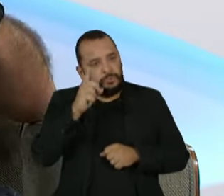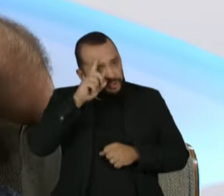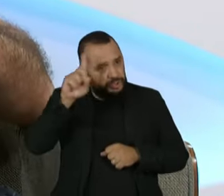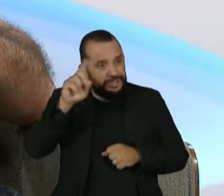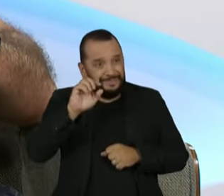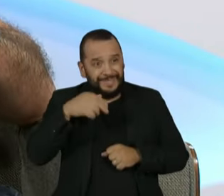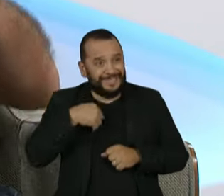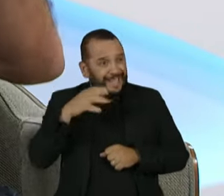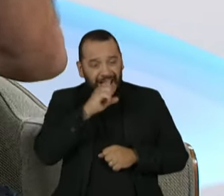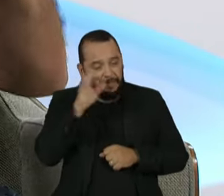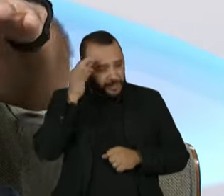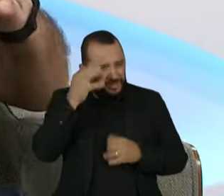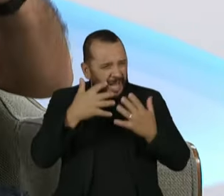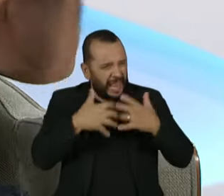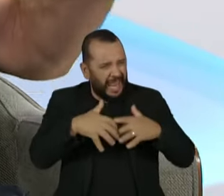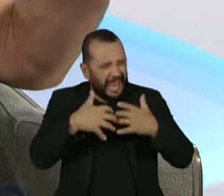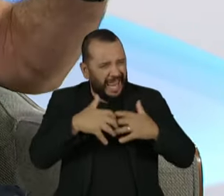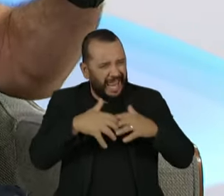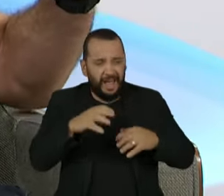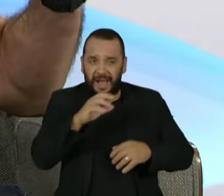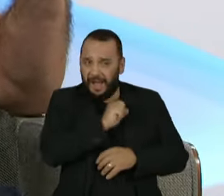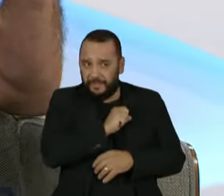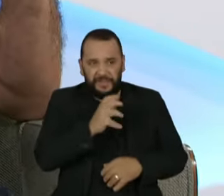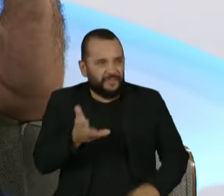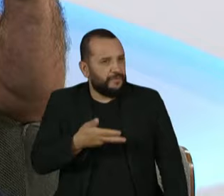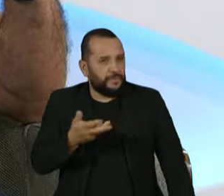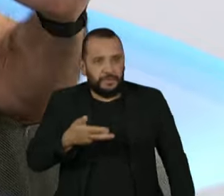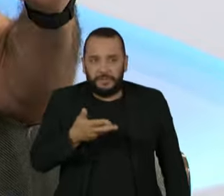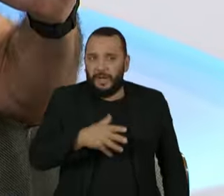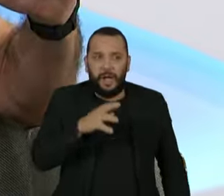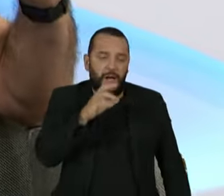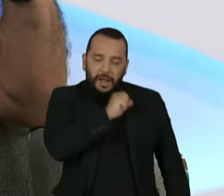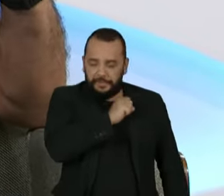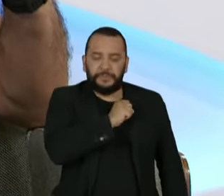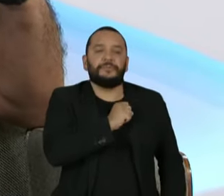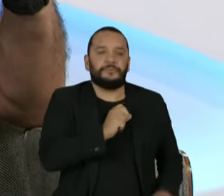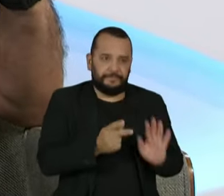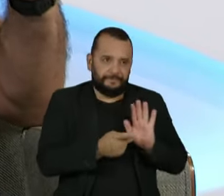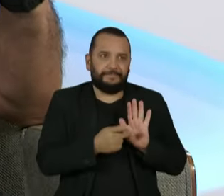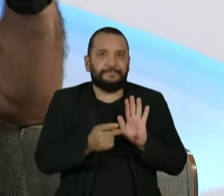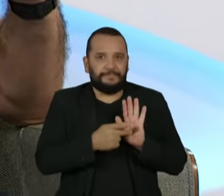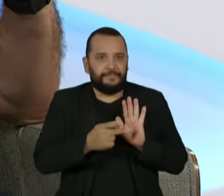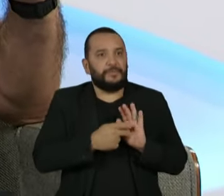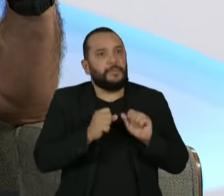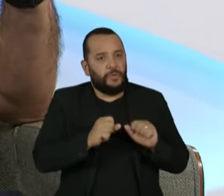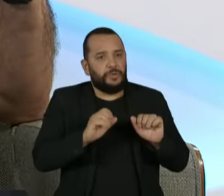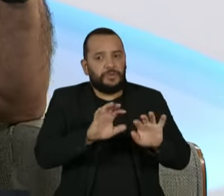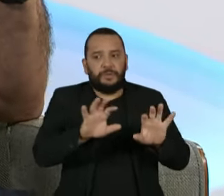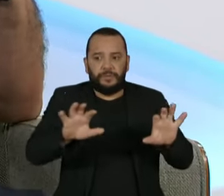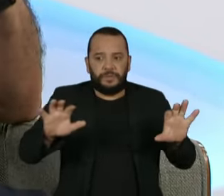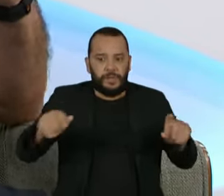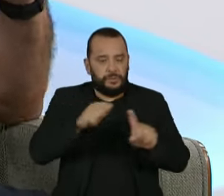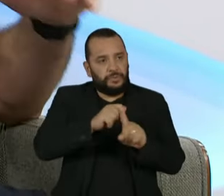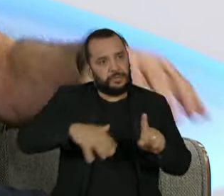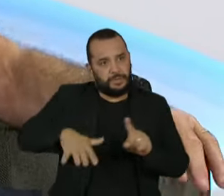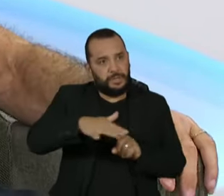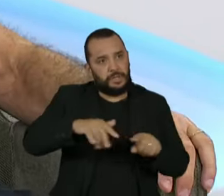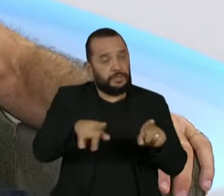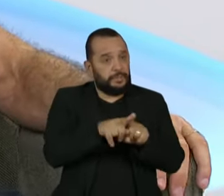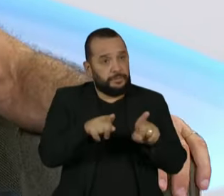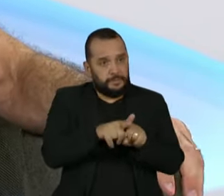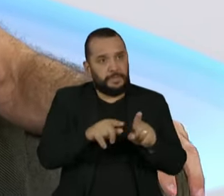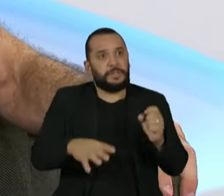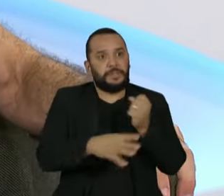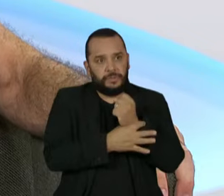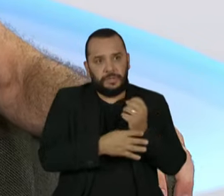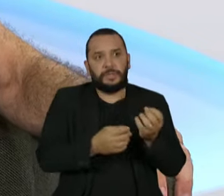mudam como consultar do ponto de vista de velocidade muito e isso pode ter um impacto social muito grande inclusive do ponto de